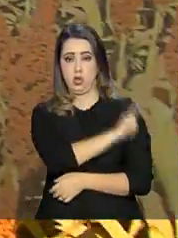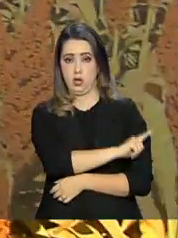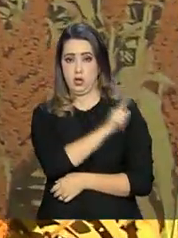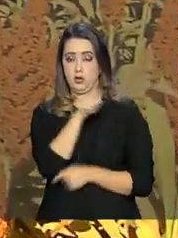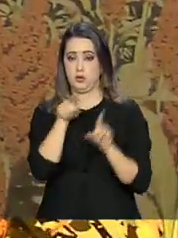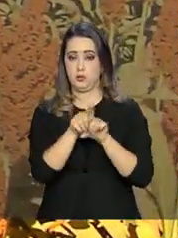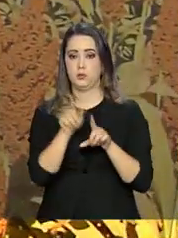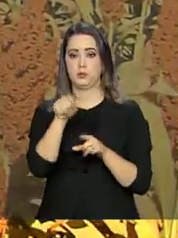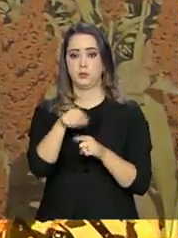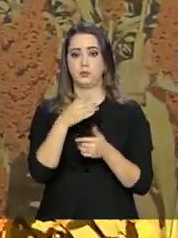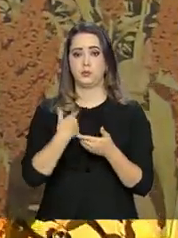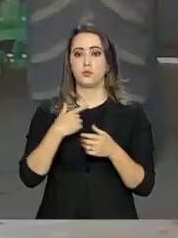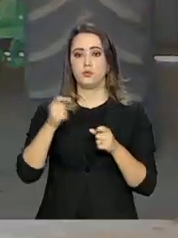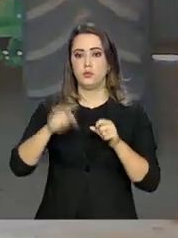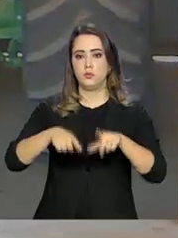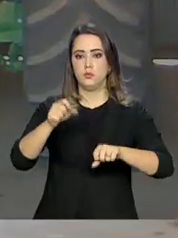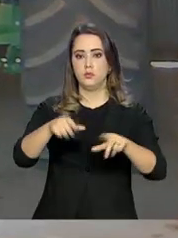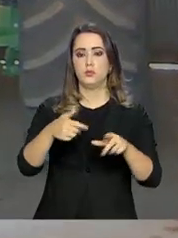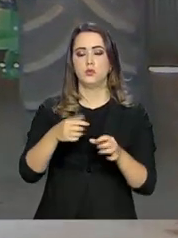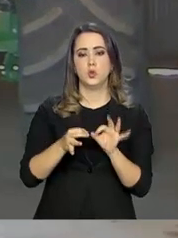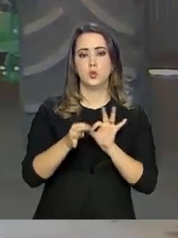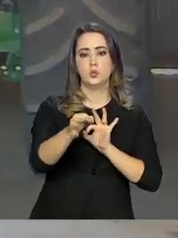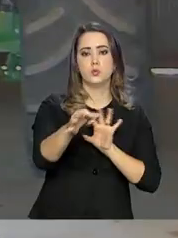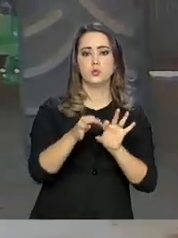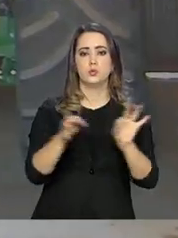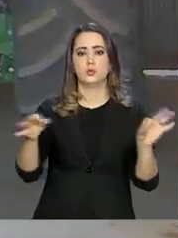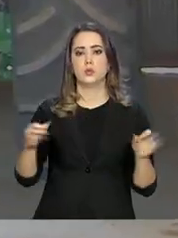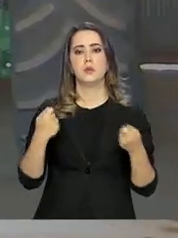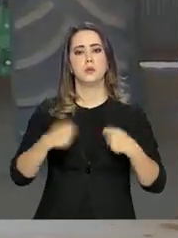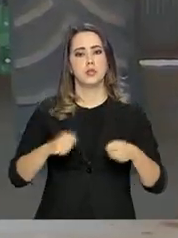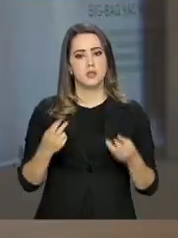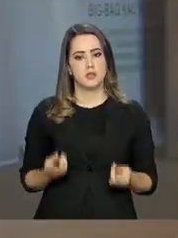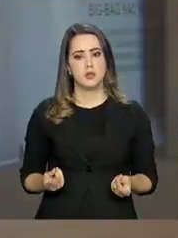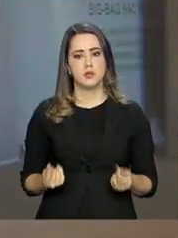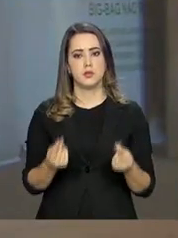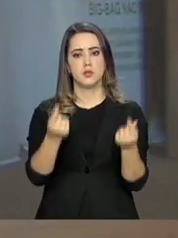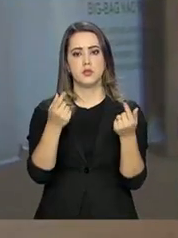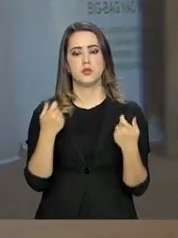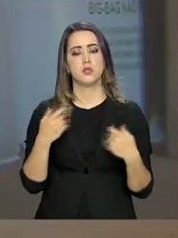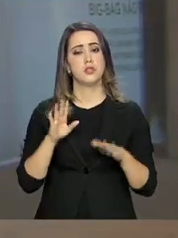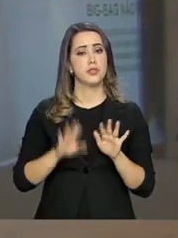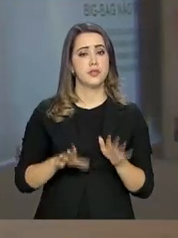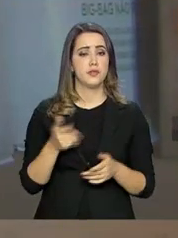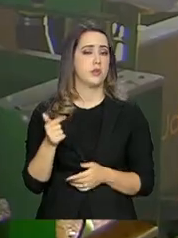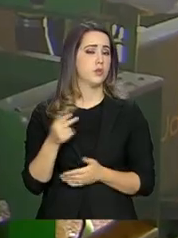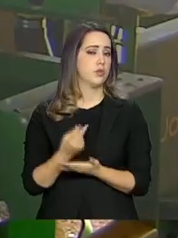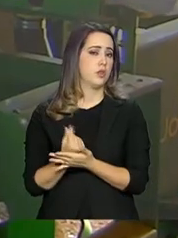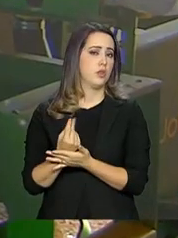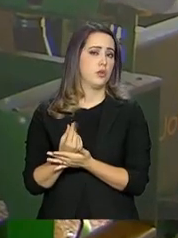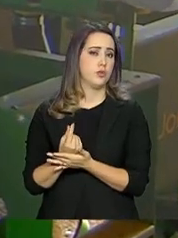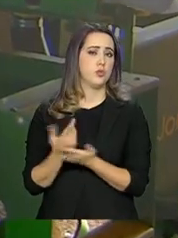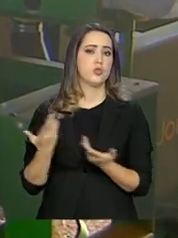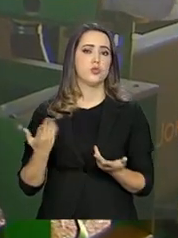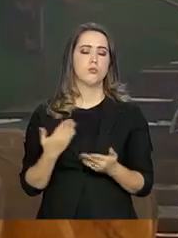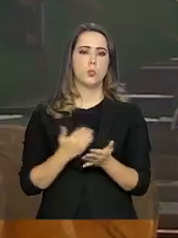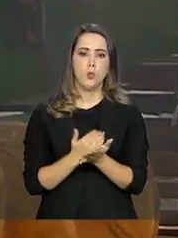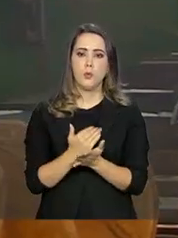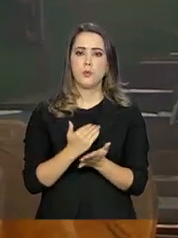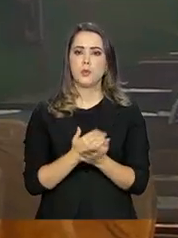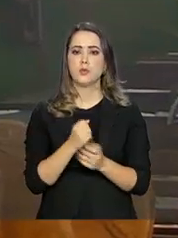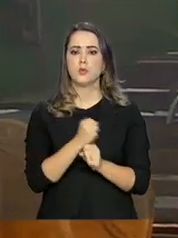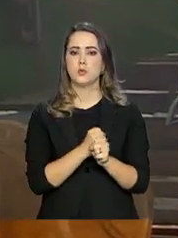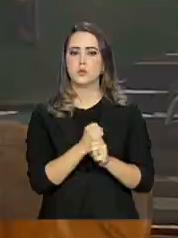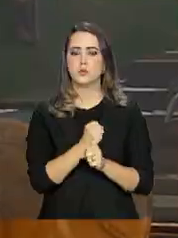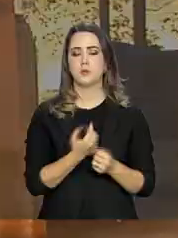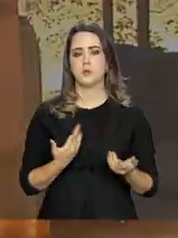em revezamento para produzir ele precisa de investimento e nem sempre têm o dinheiro do início de cada safra